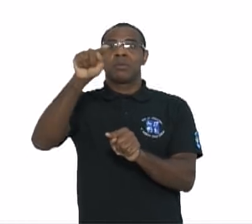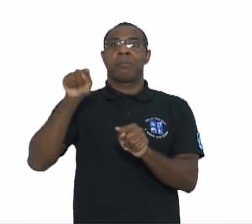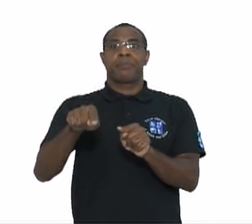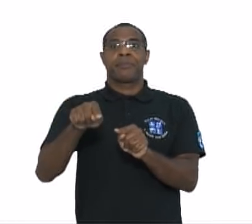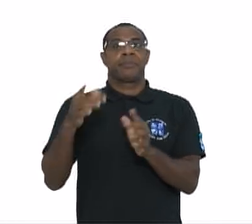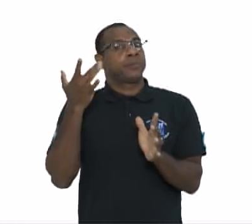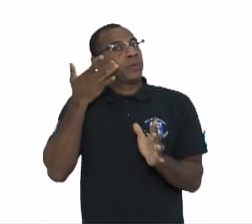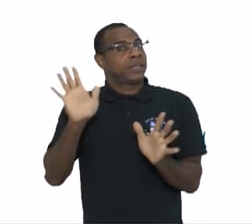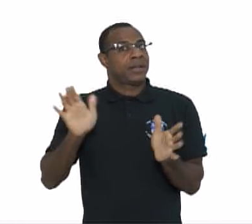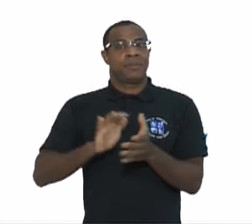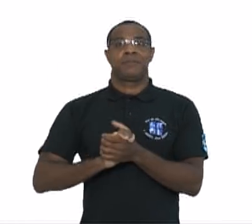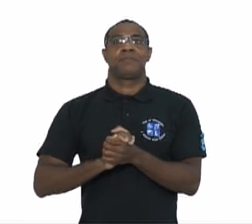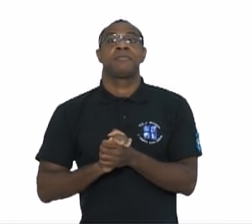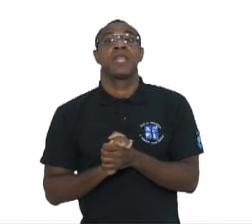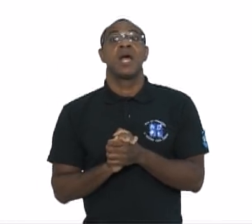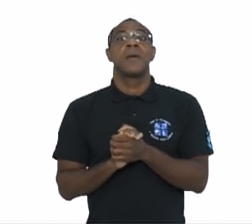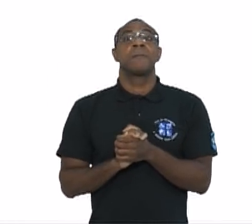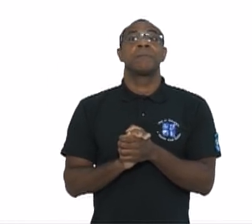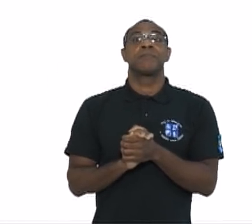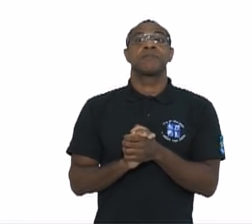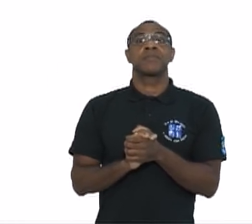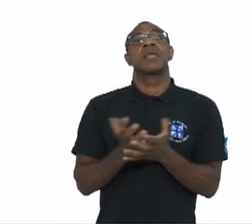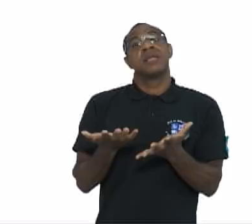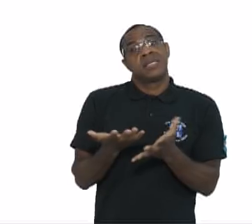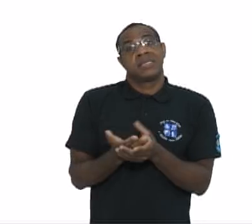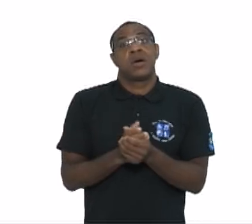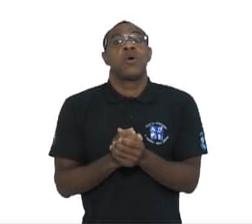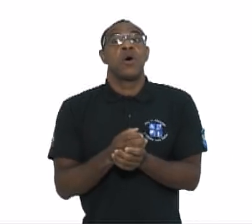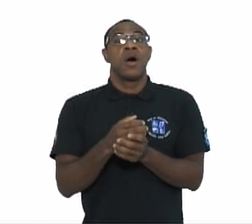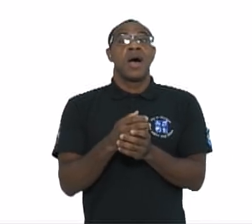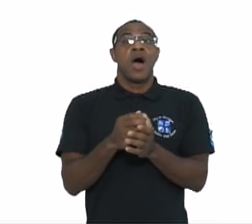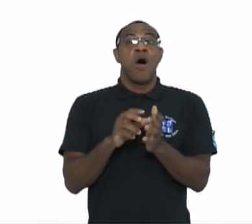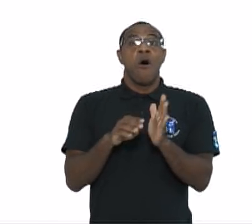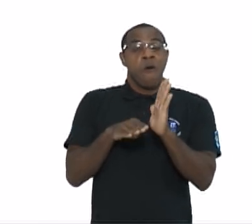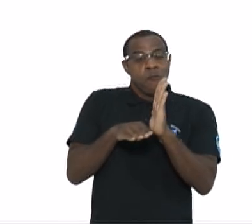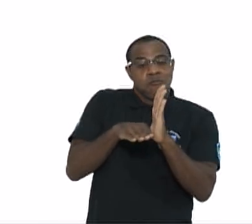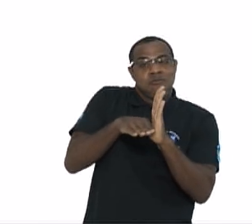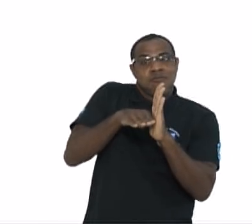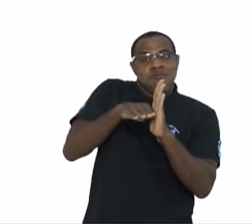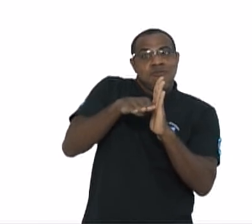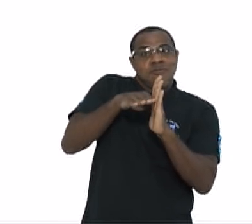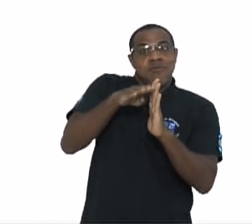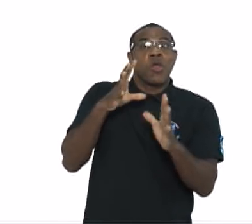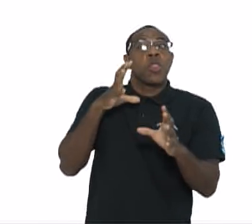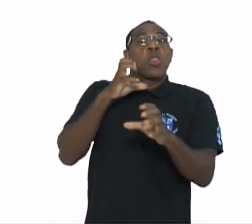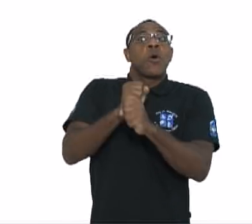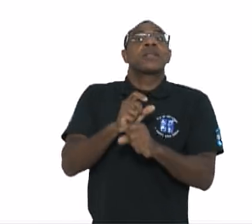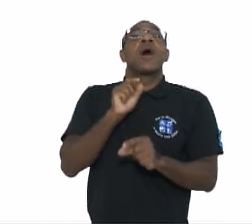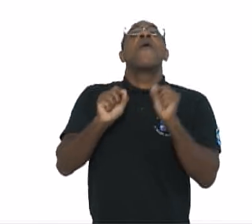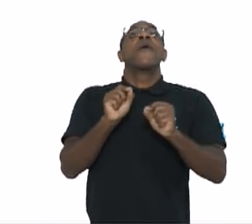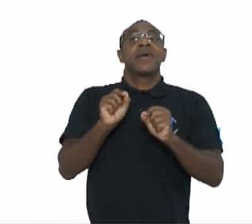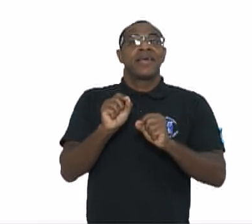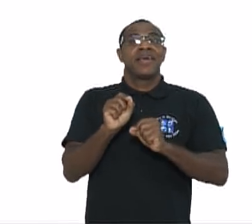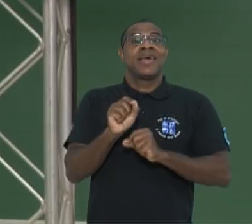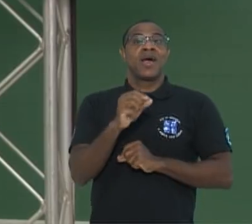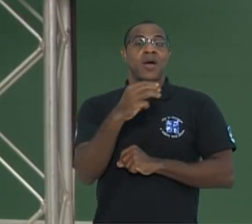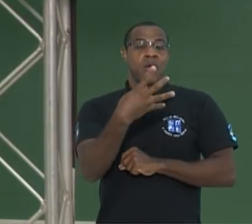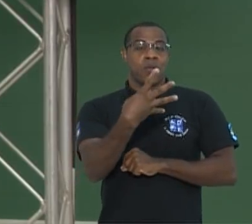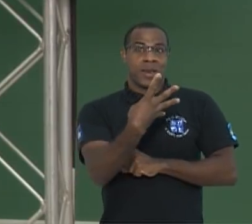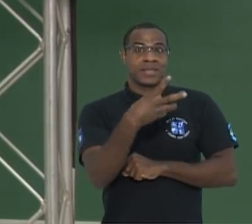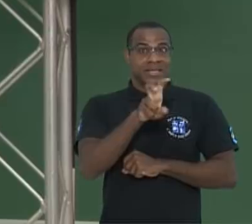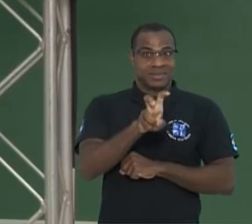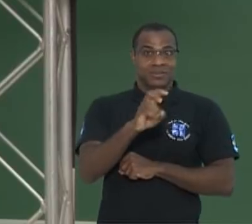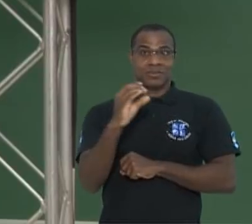O volume foi dado no enunciado, que é 45 centímetros cúbicos. Por isso que no lugar